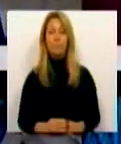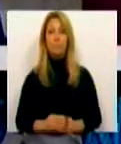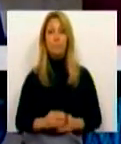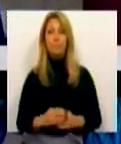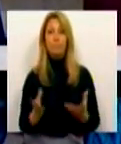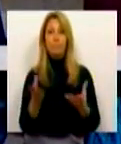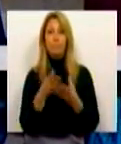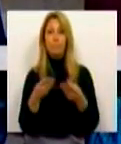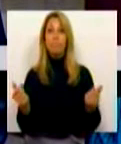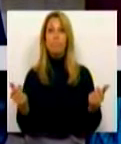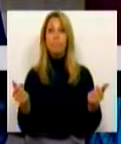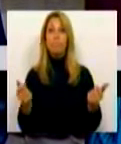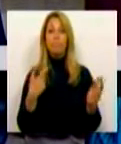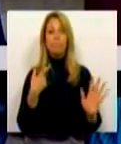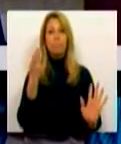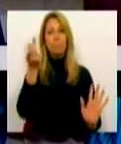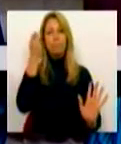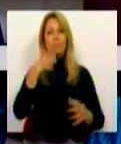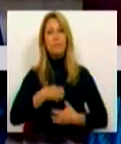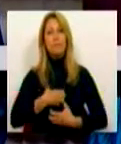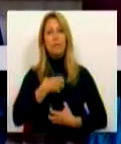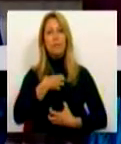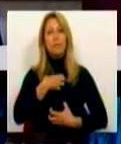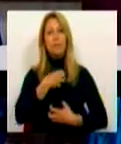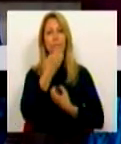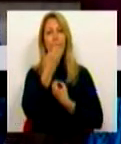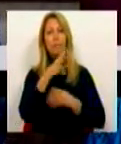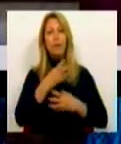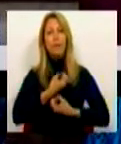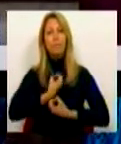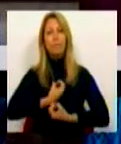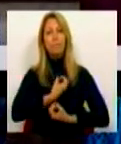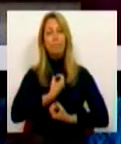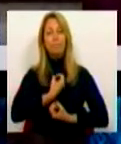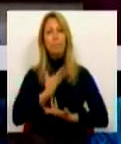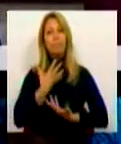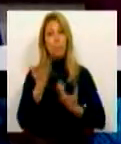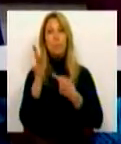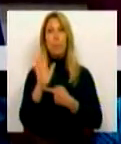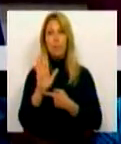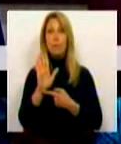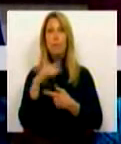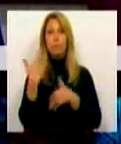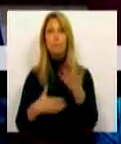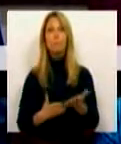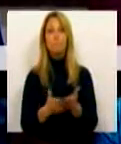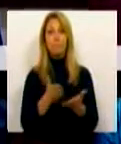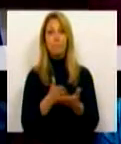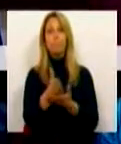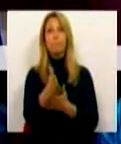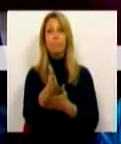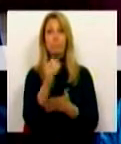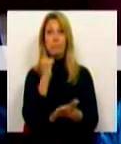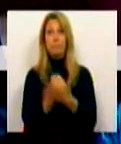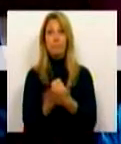seu desaparecimento, assalta-nos um sentimento de perda, mas o exemplo perdura. A sua